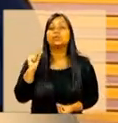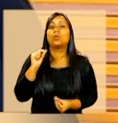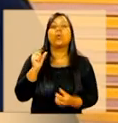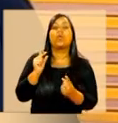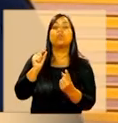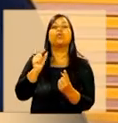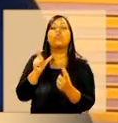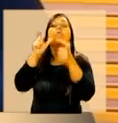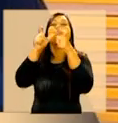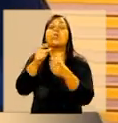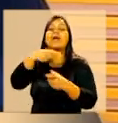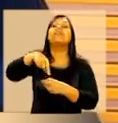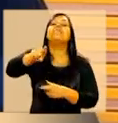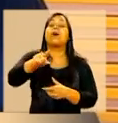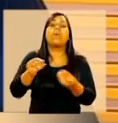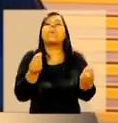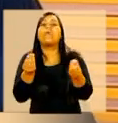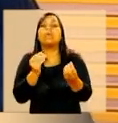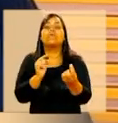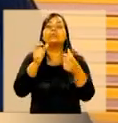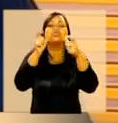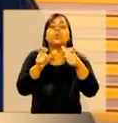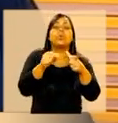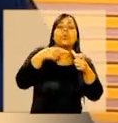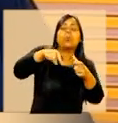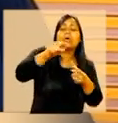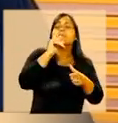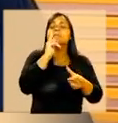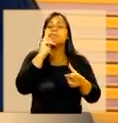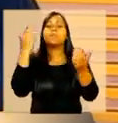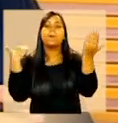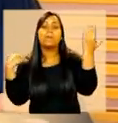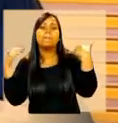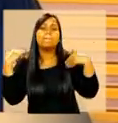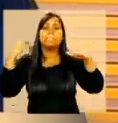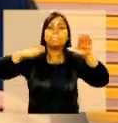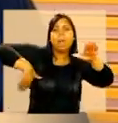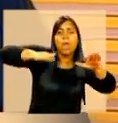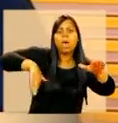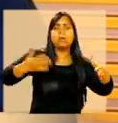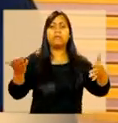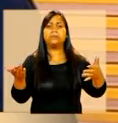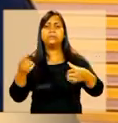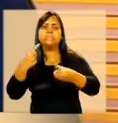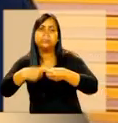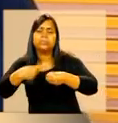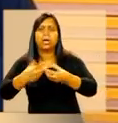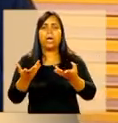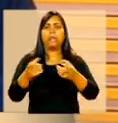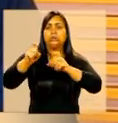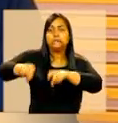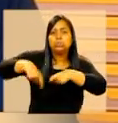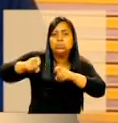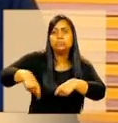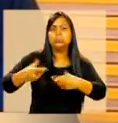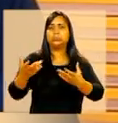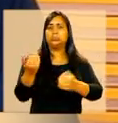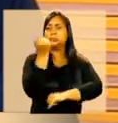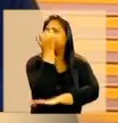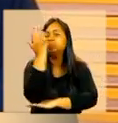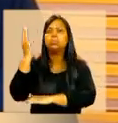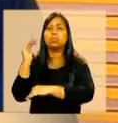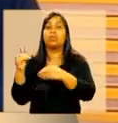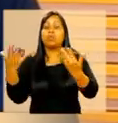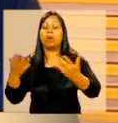o seu destino, que estilo que você prefere mais? É praia? É cidade? É campo? Você é uma turista